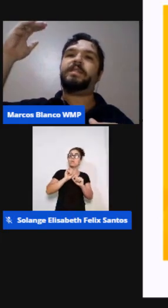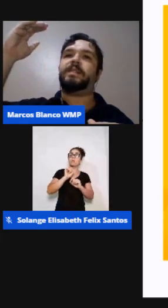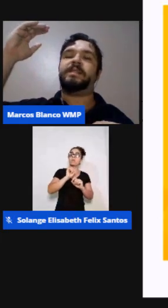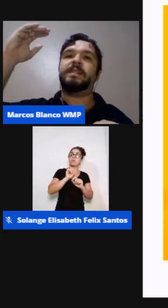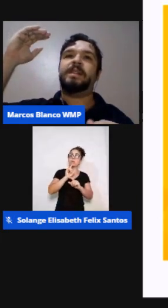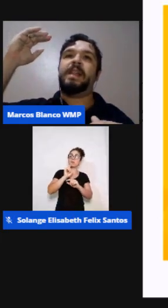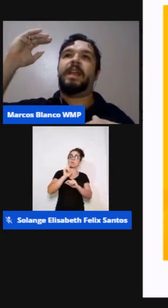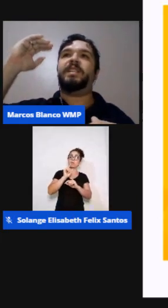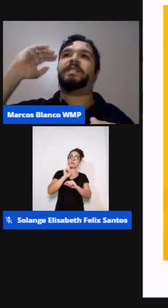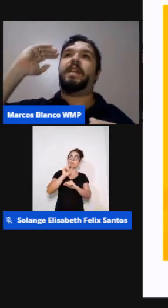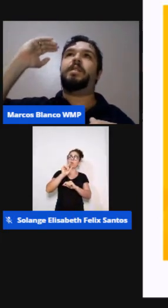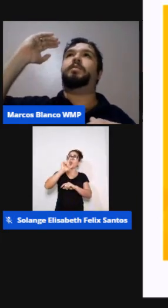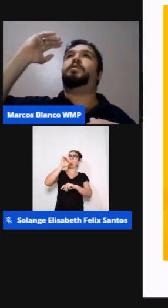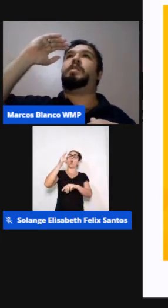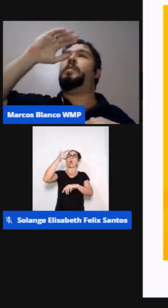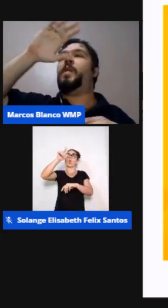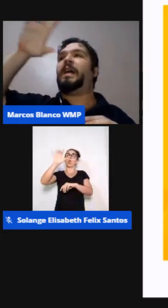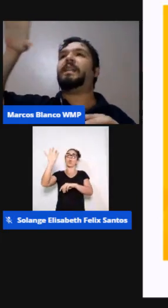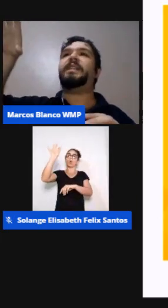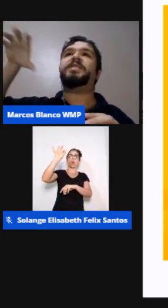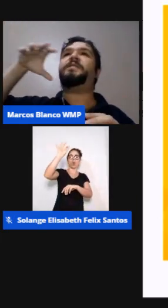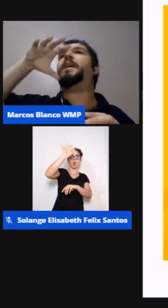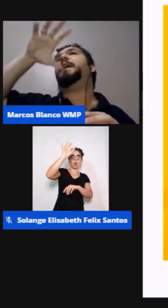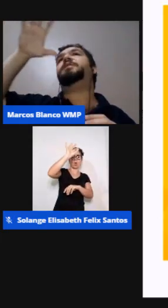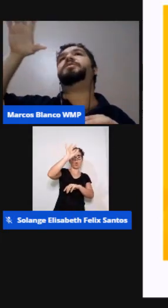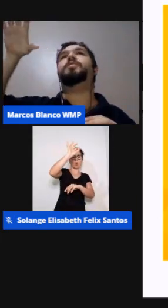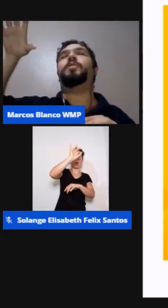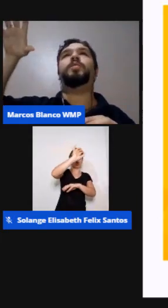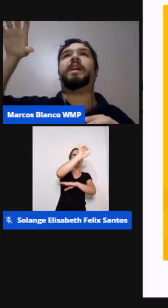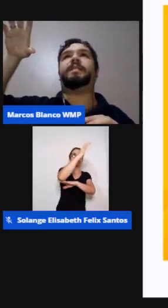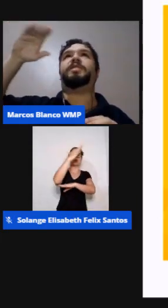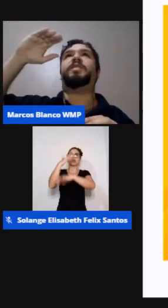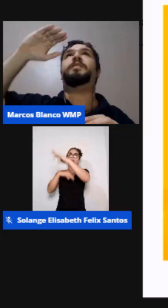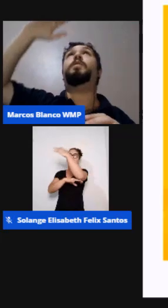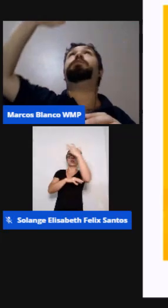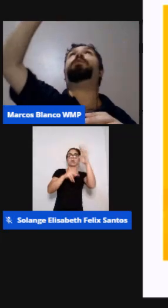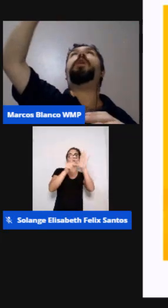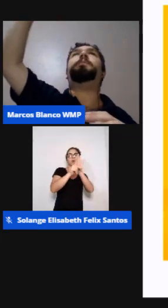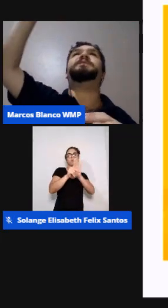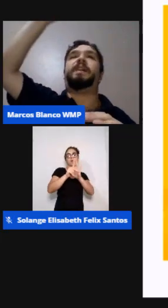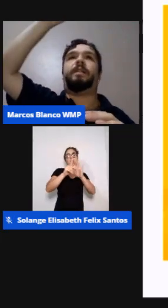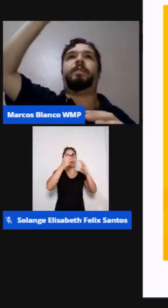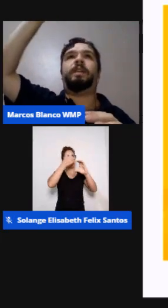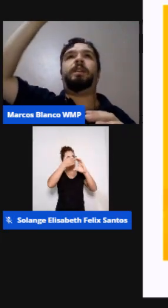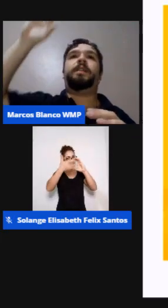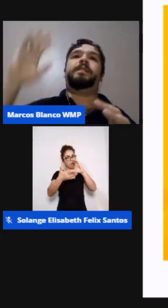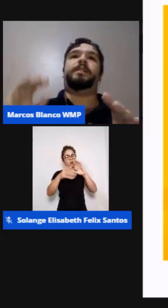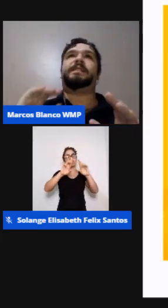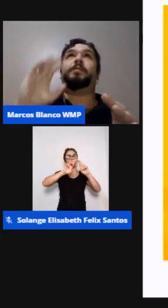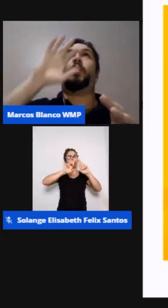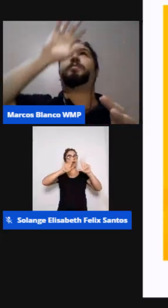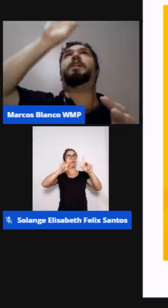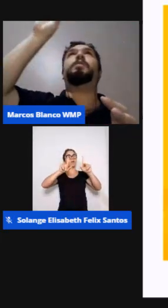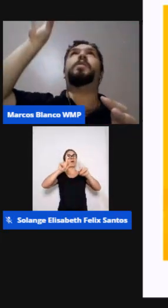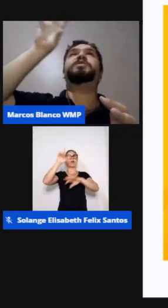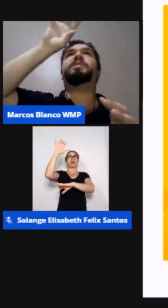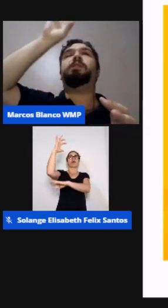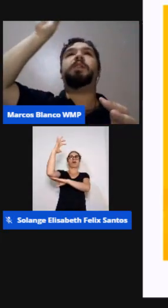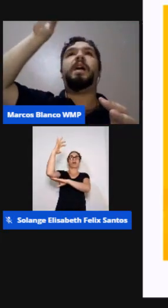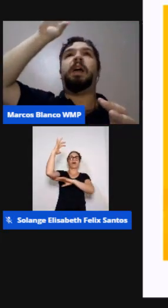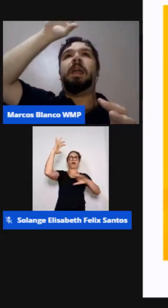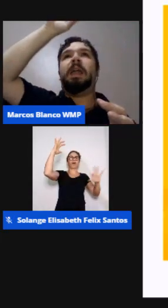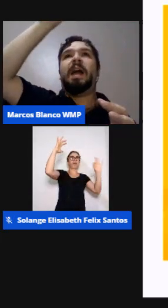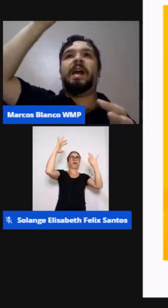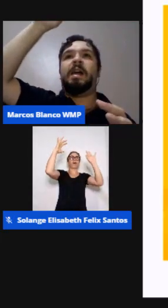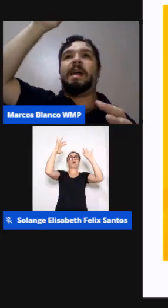mosquitos silvestres, eles têm uma característica diferente do Aedes aegypti. Eles voam em copas de árvore. Então, assim, porque é